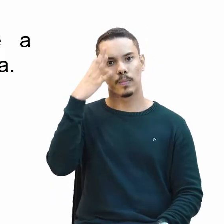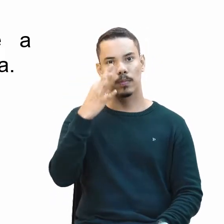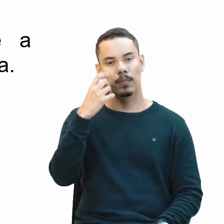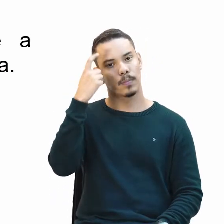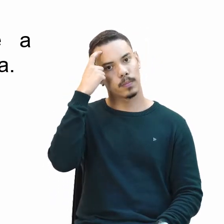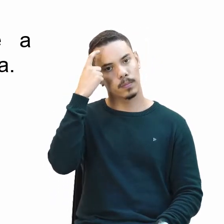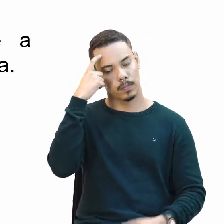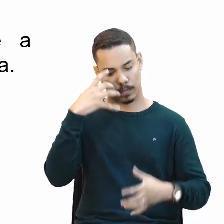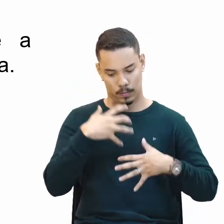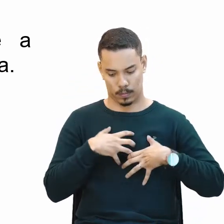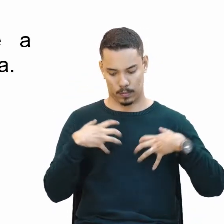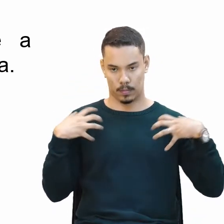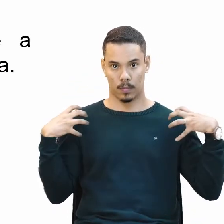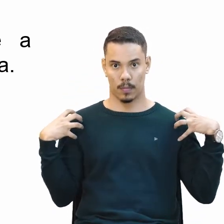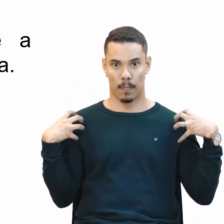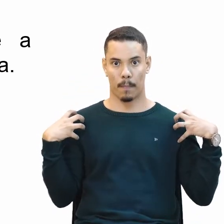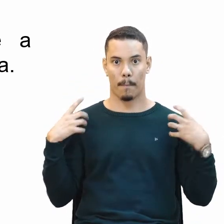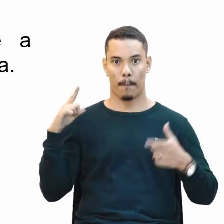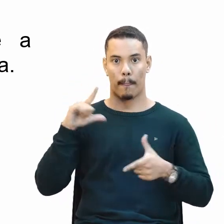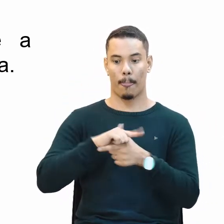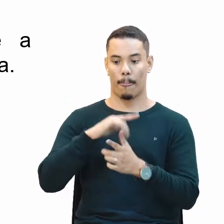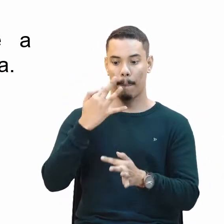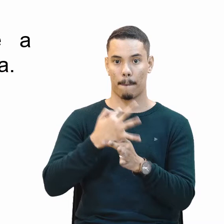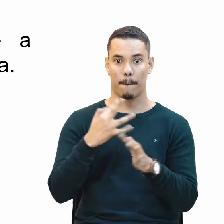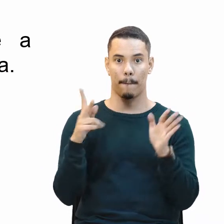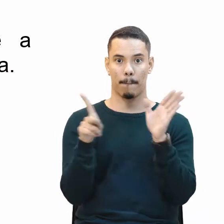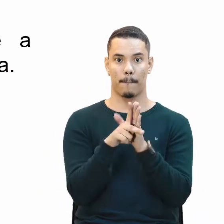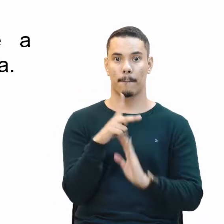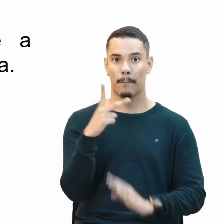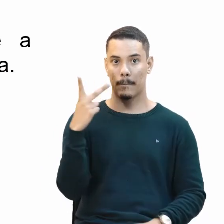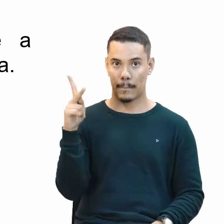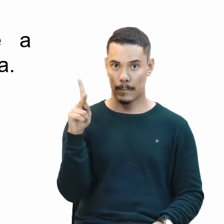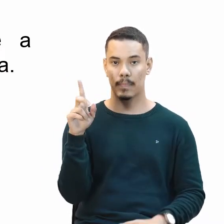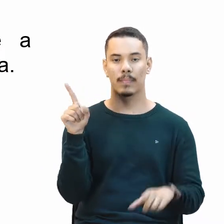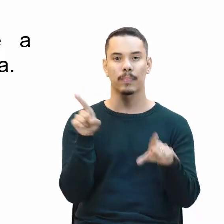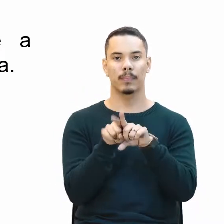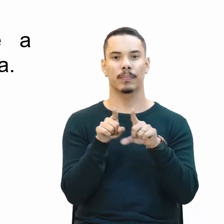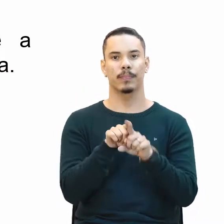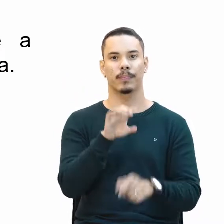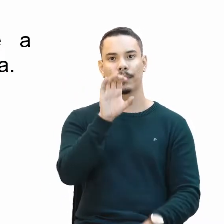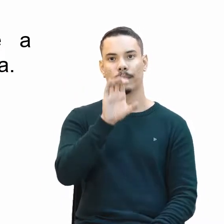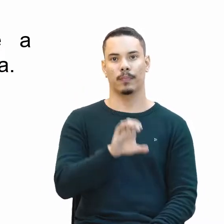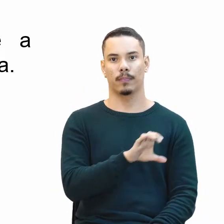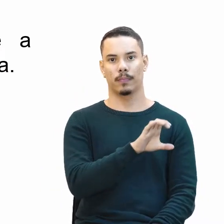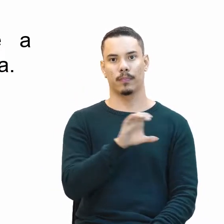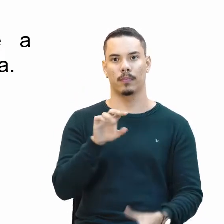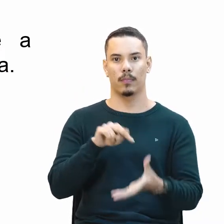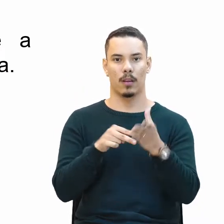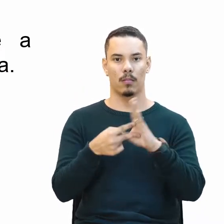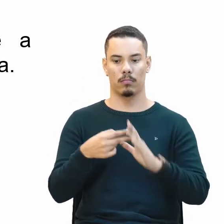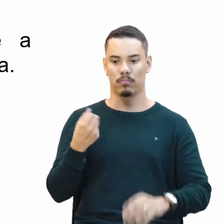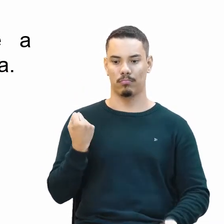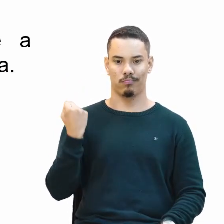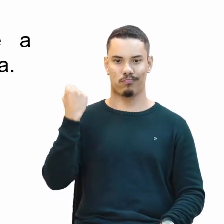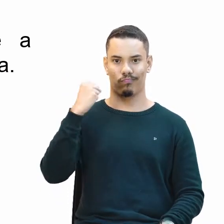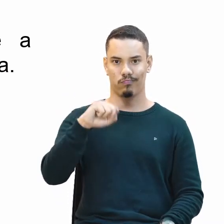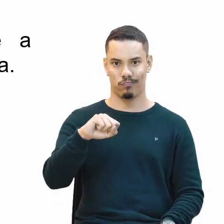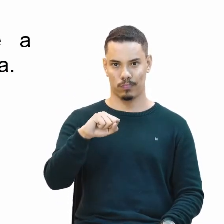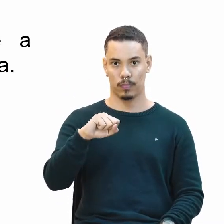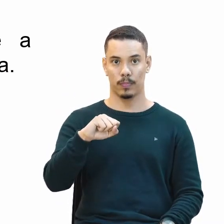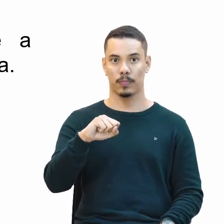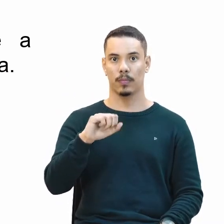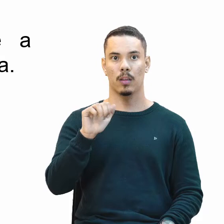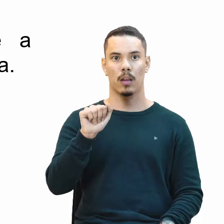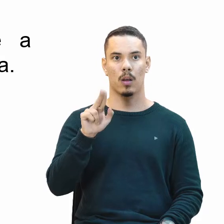em especial a metafísica dele, e que o cristianismo defende uma austeridade, ou